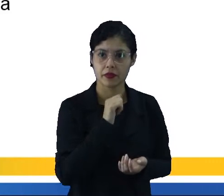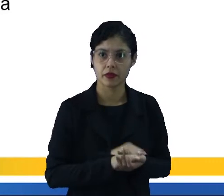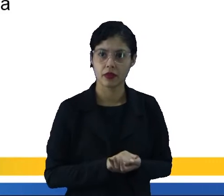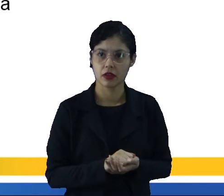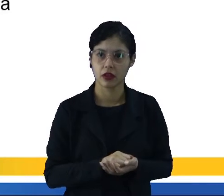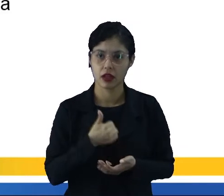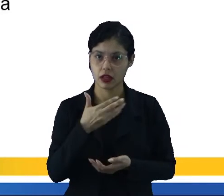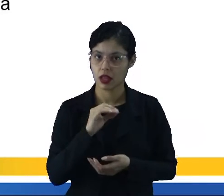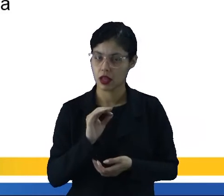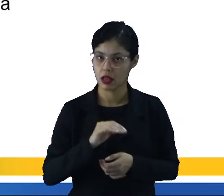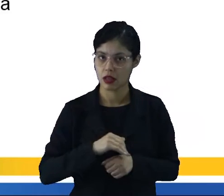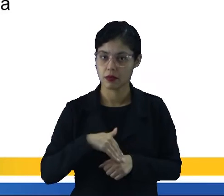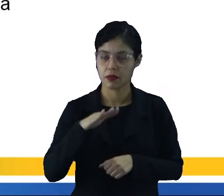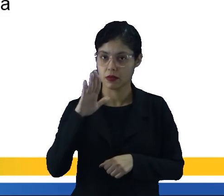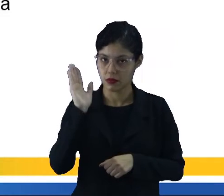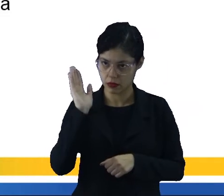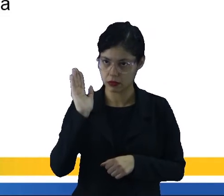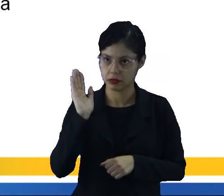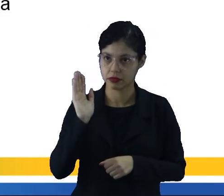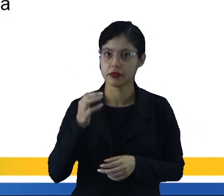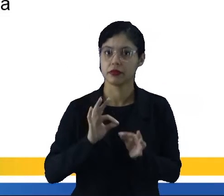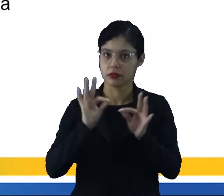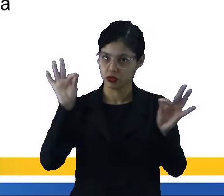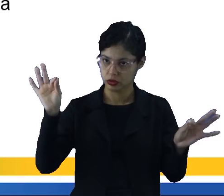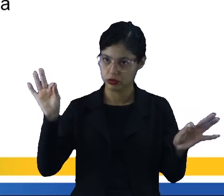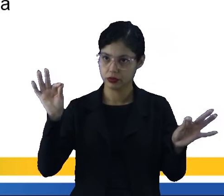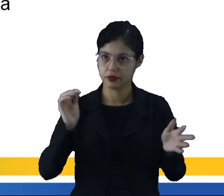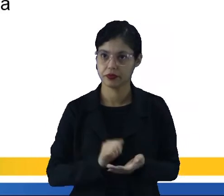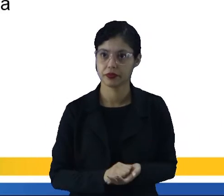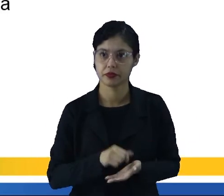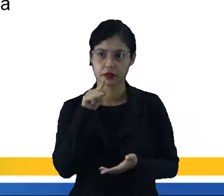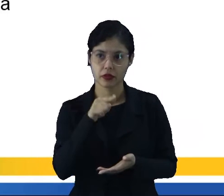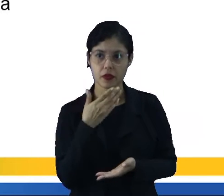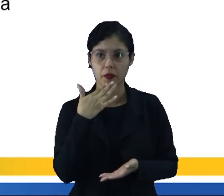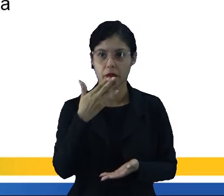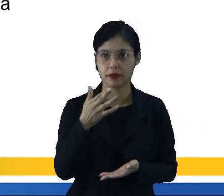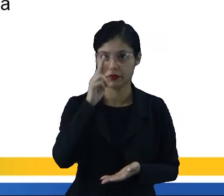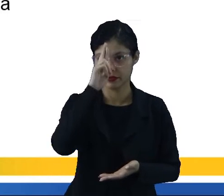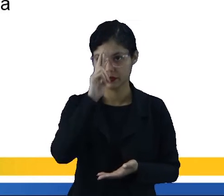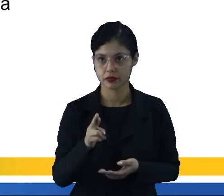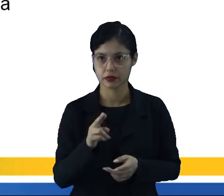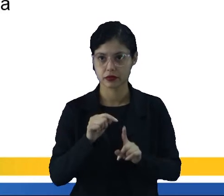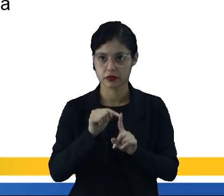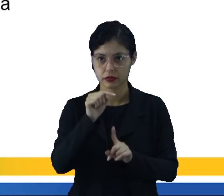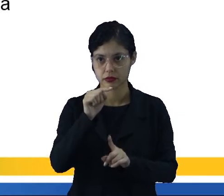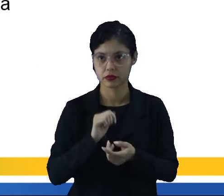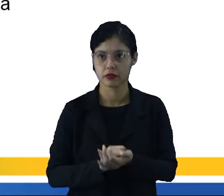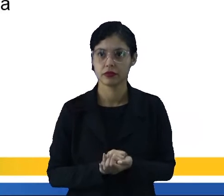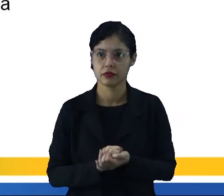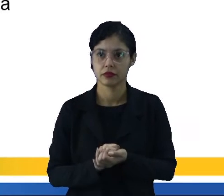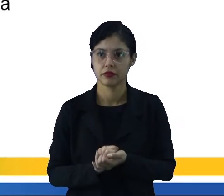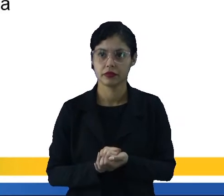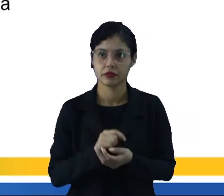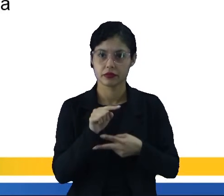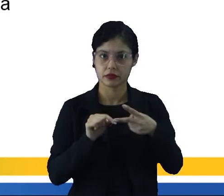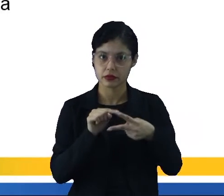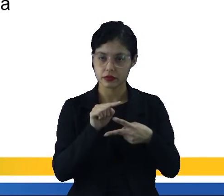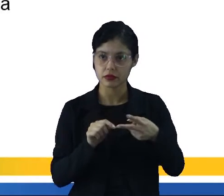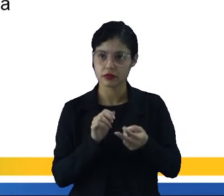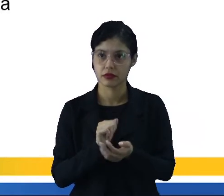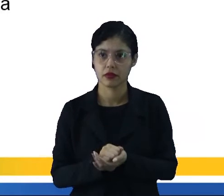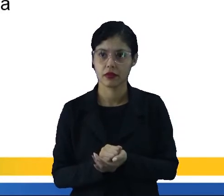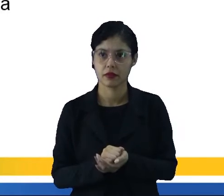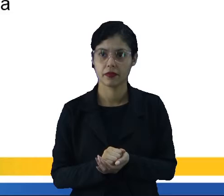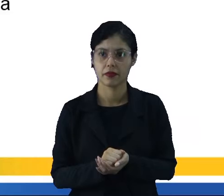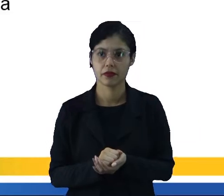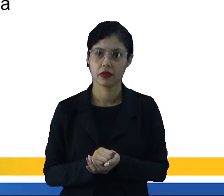vai ter 10% a mais em relação à medida Aqui pede a razão entre os volumes das barracas de deles então